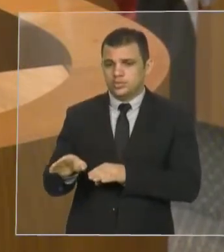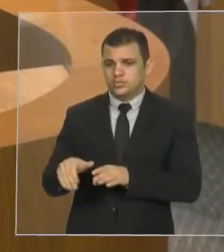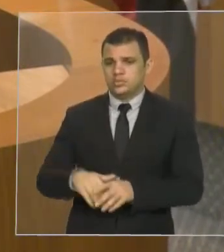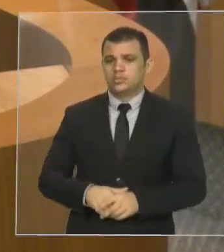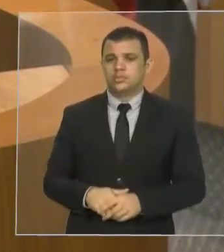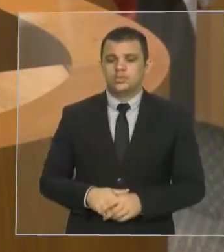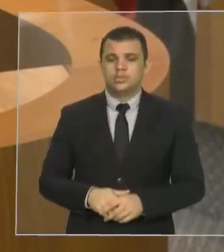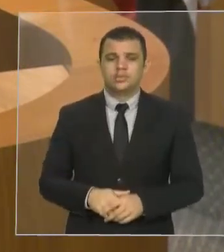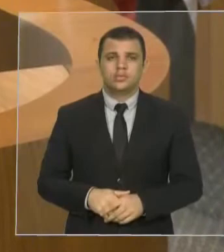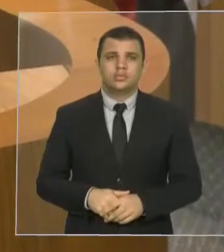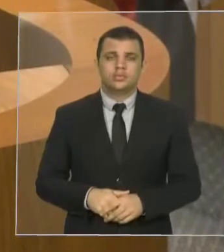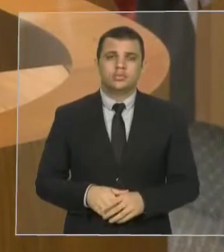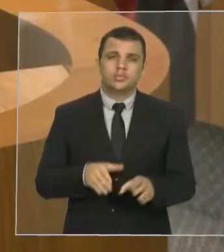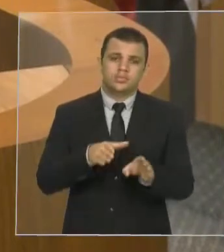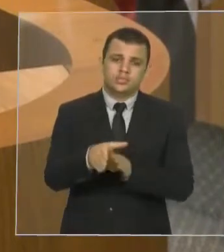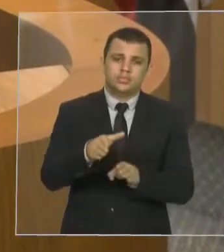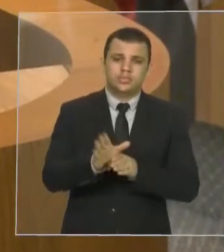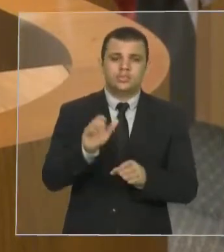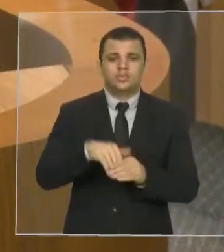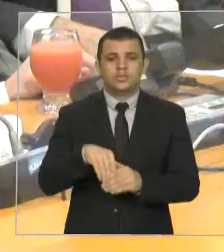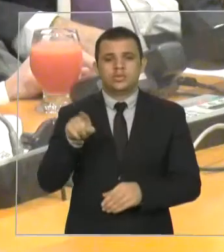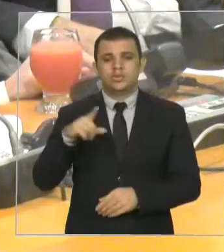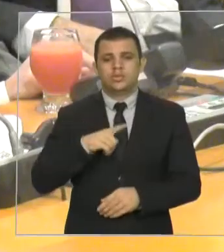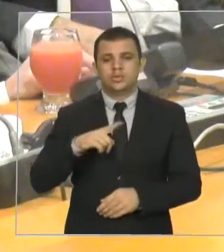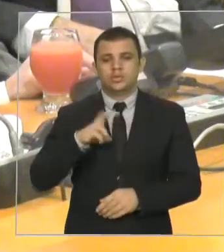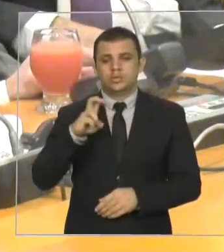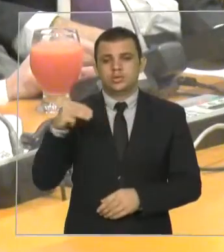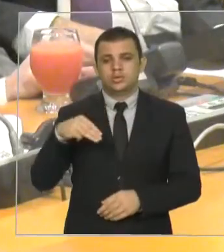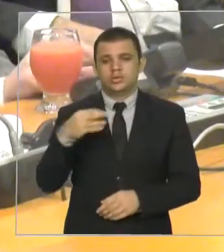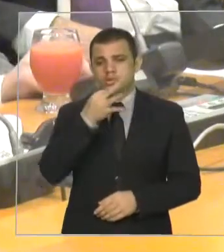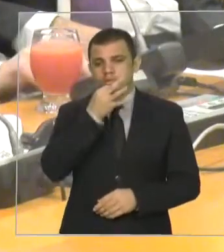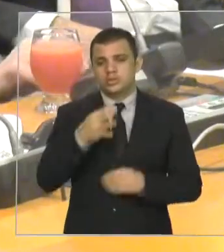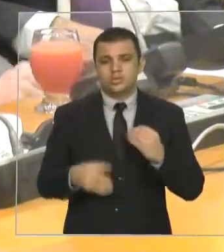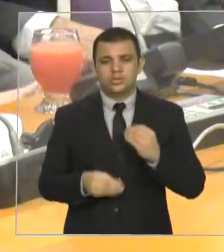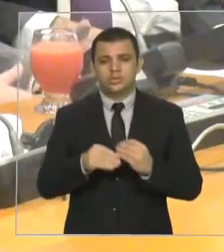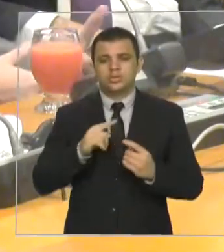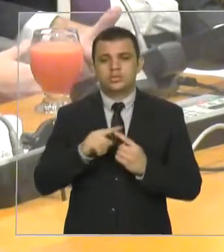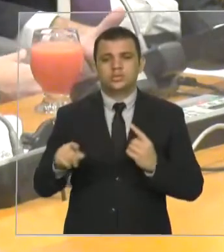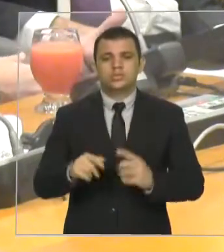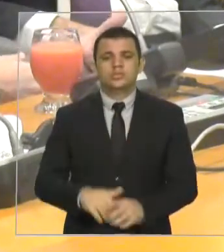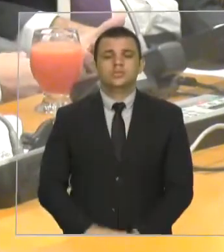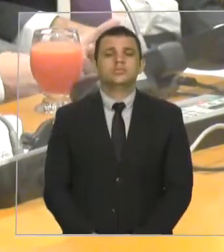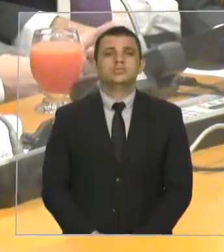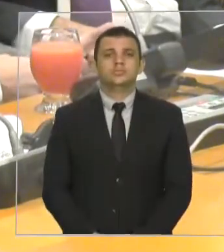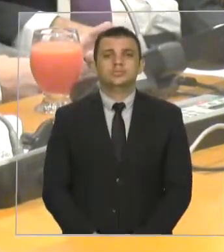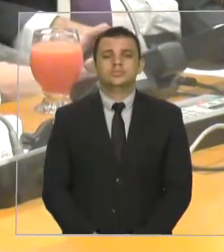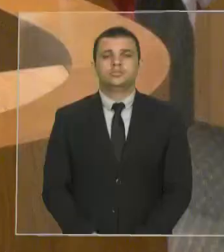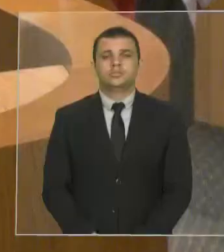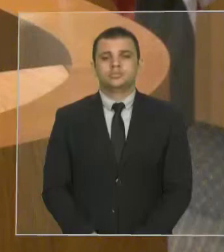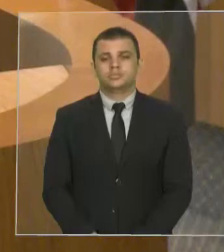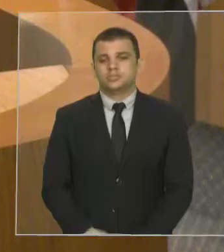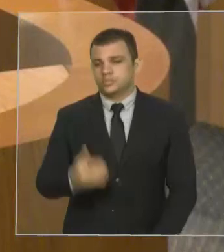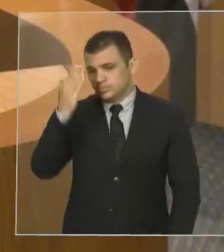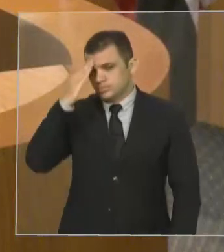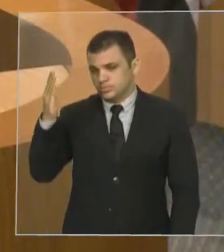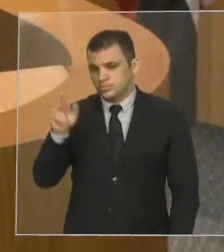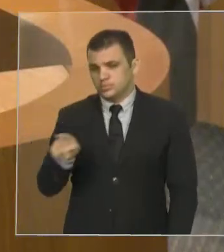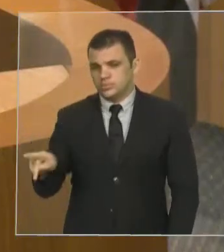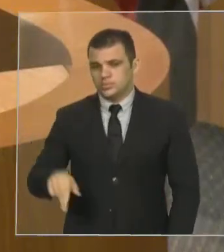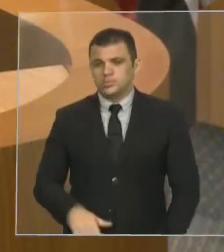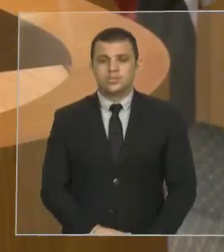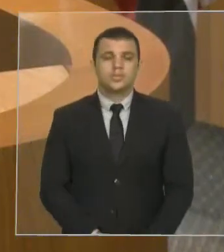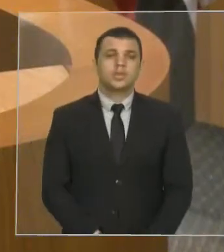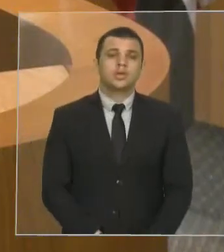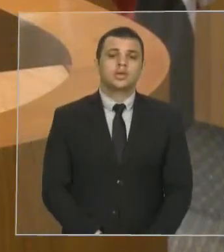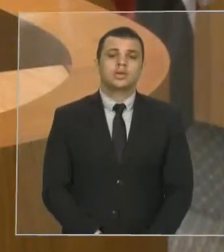Para encaminhar a votação, Vossa Excelência tem 5 minutos, sem a parte. Agradeço, senhor presidente. O deputado Rafael Leitor nada mais faz que reforçar